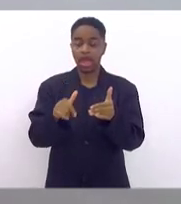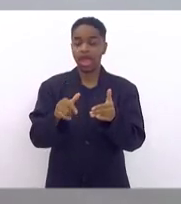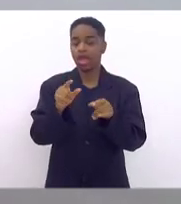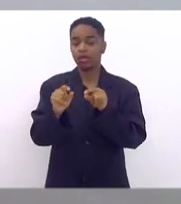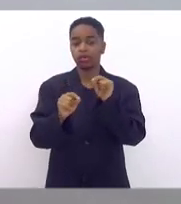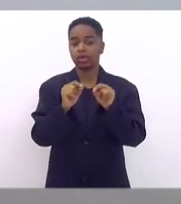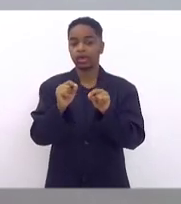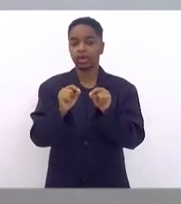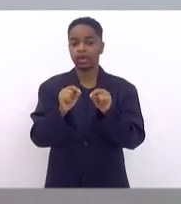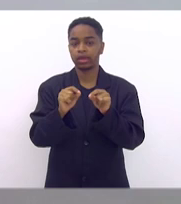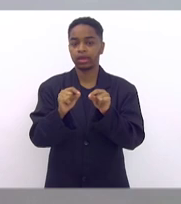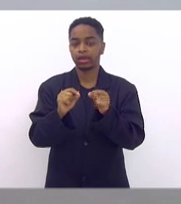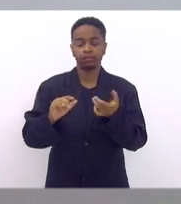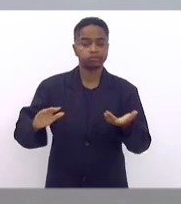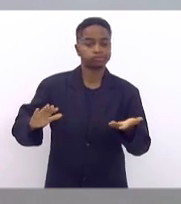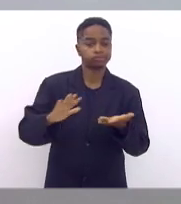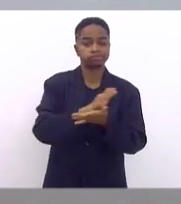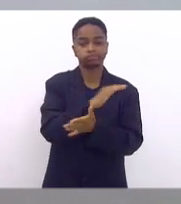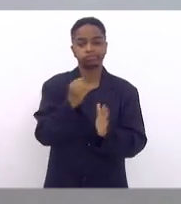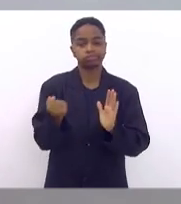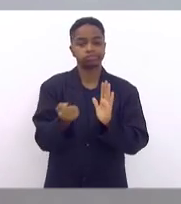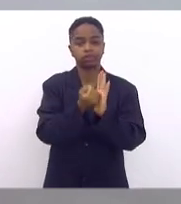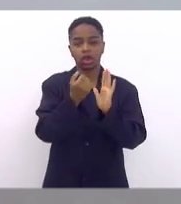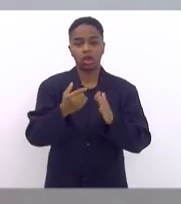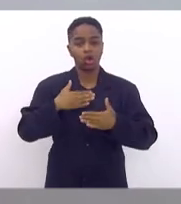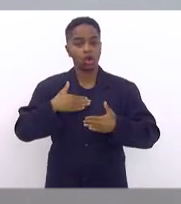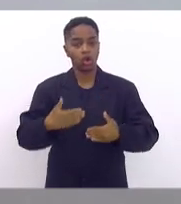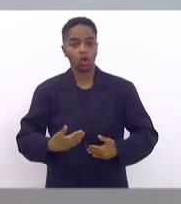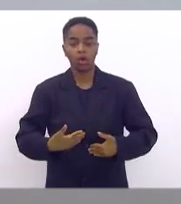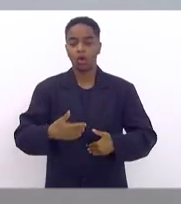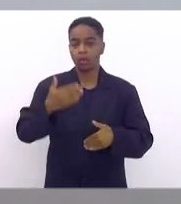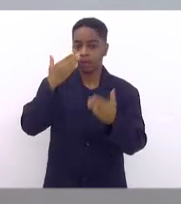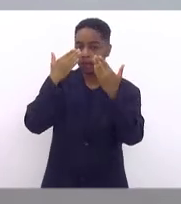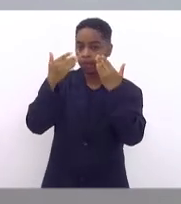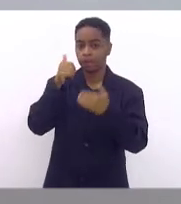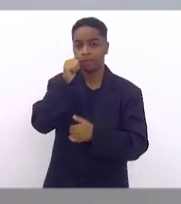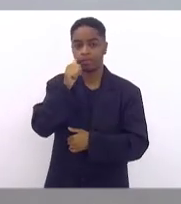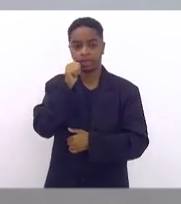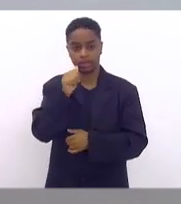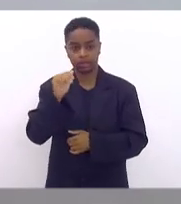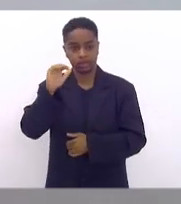eliminação física, simbólica, psicológica de meninas e mulheres.